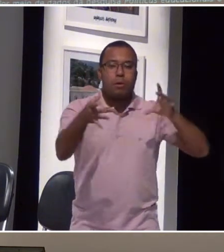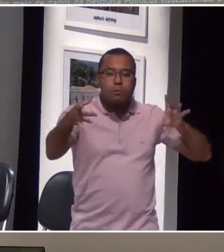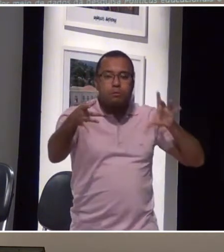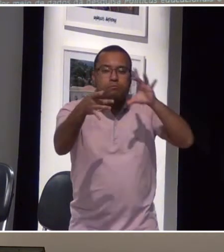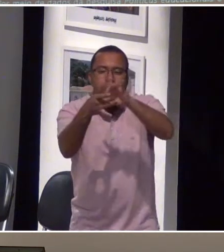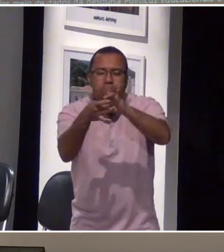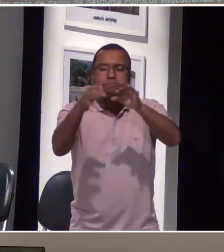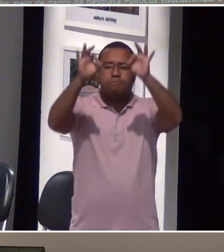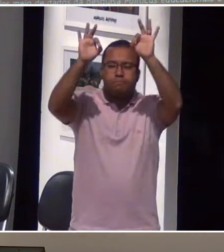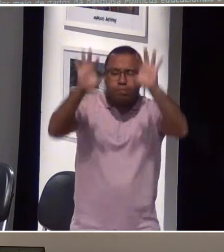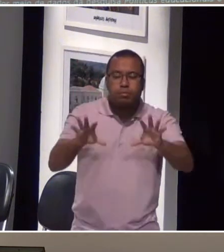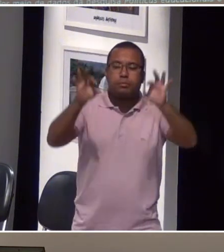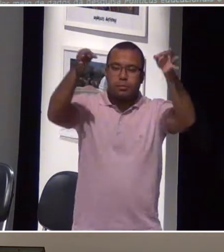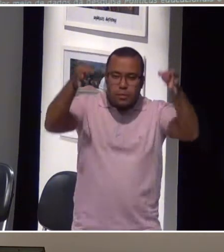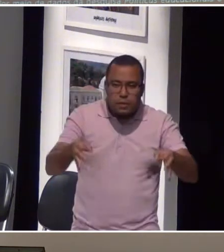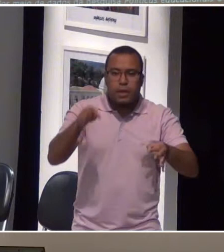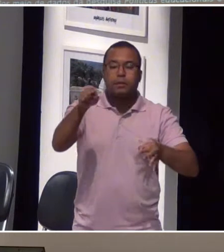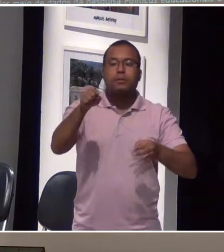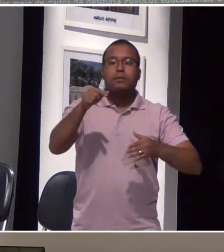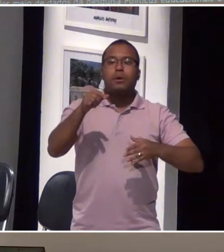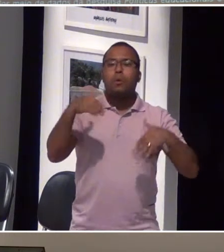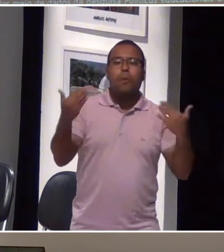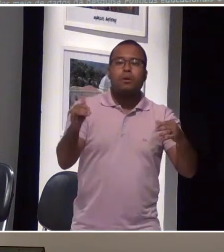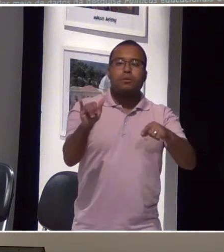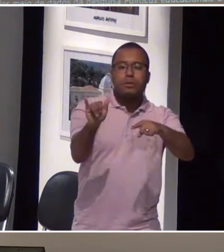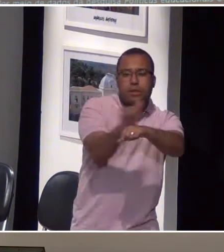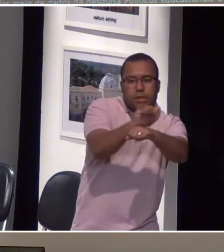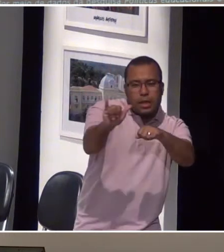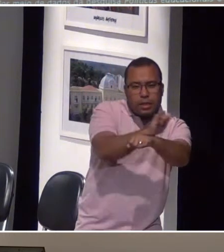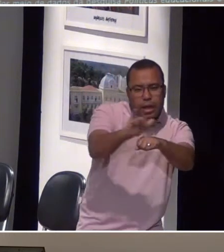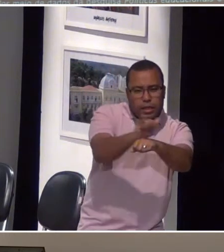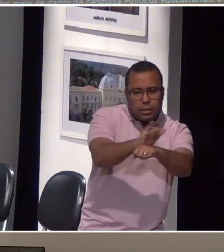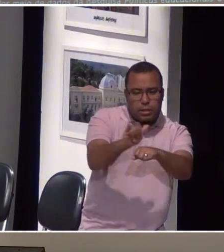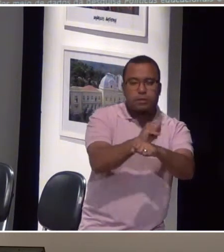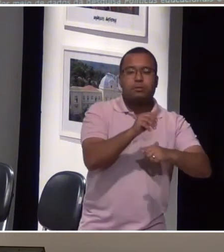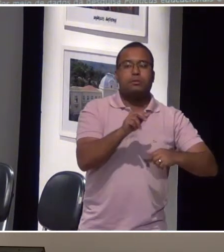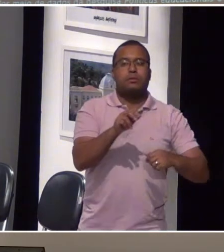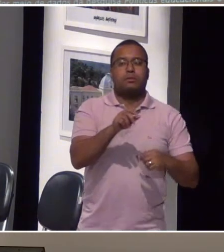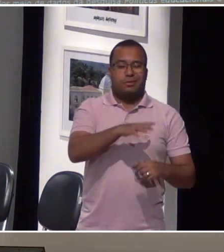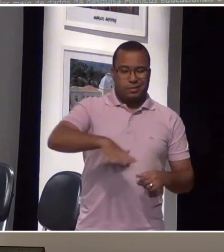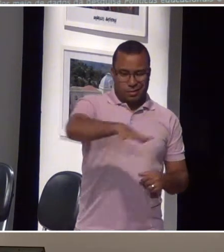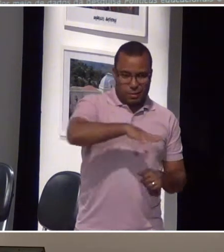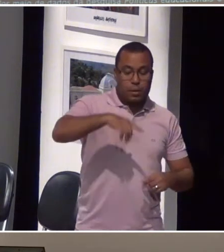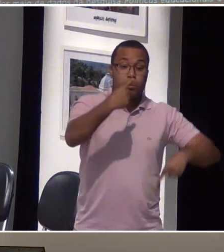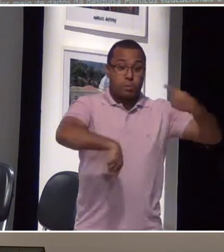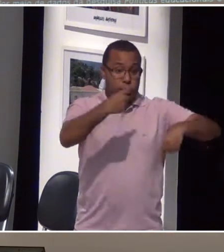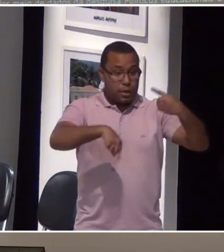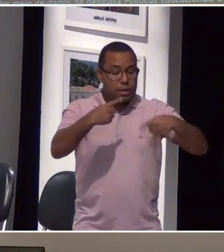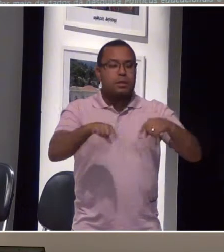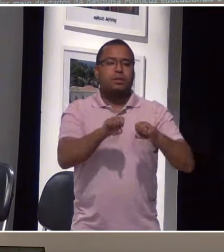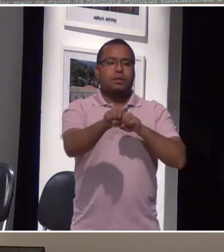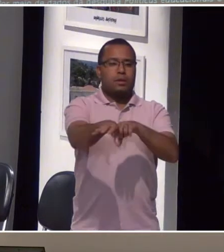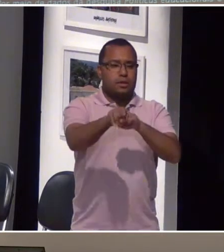se alcançar um fim. Então, que estratégias que são utilizadas por parte das